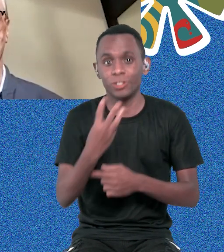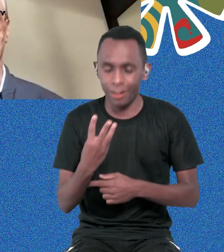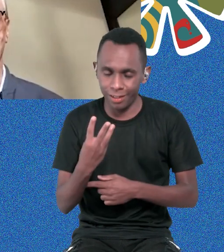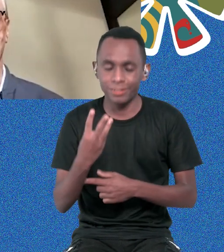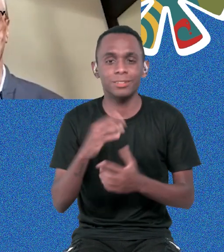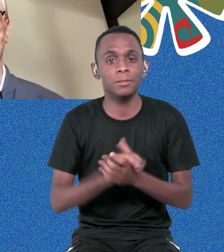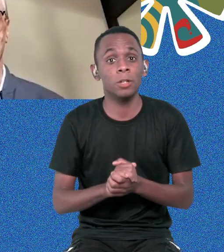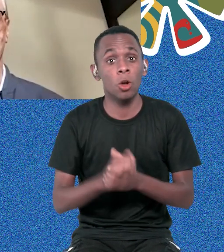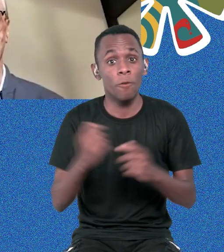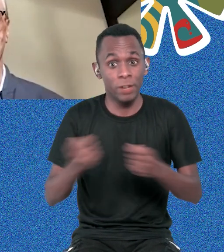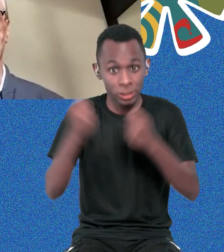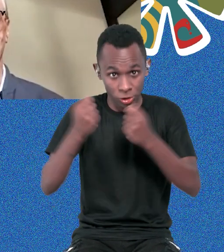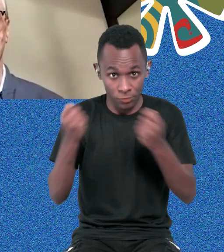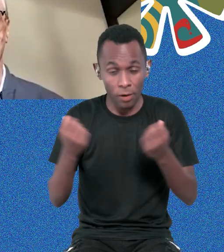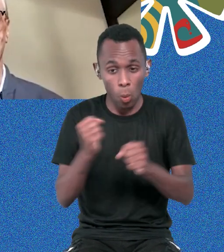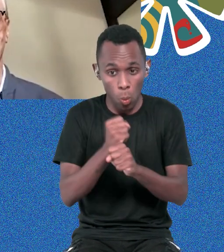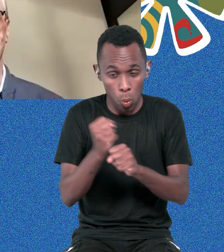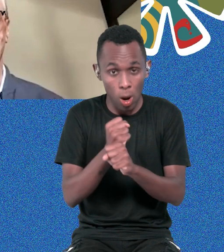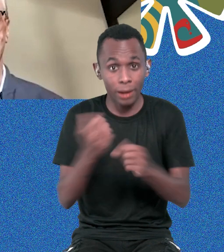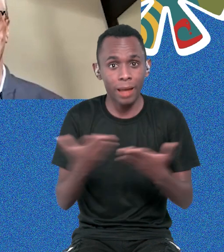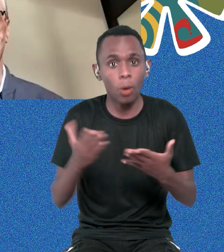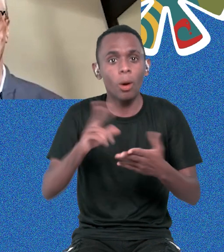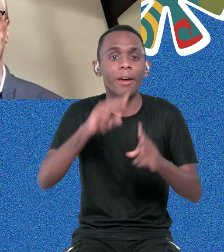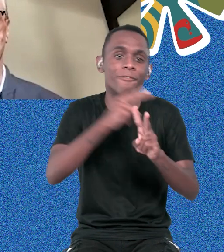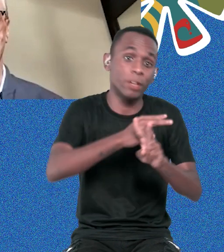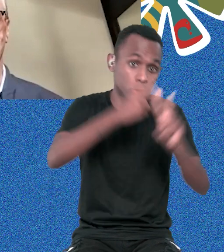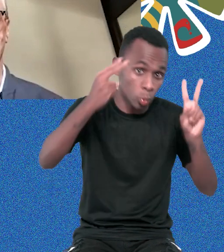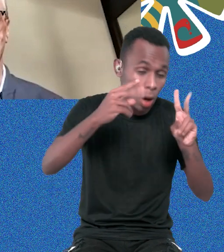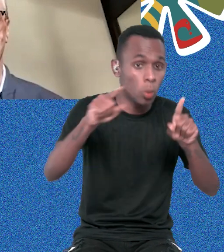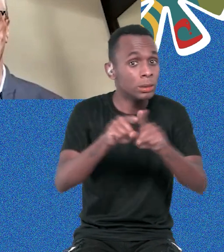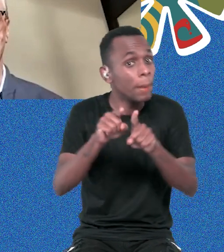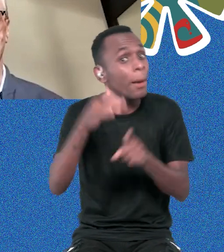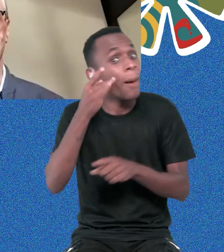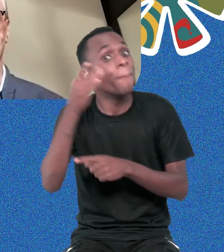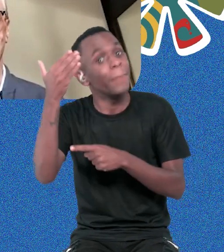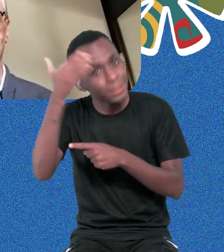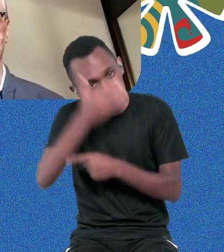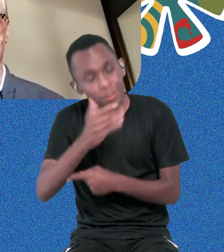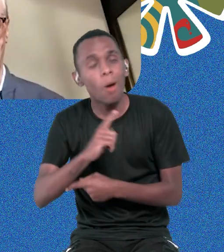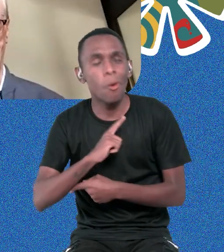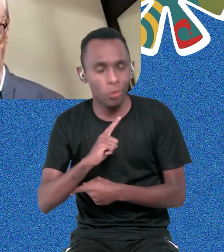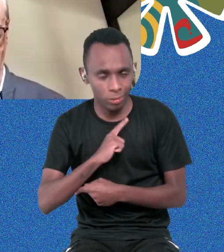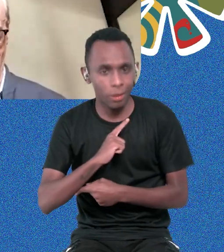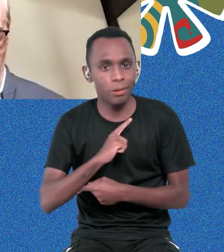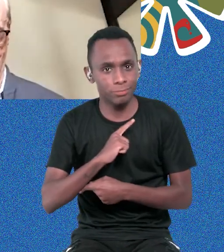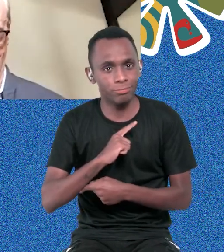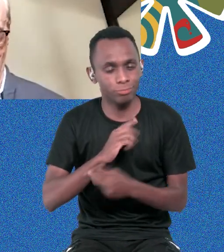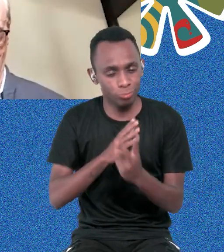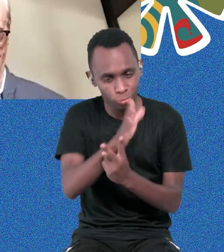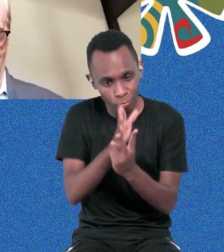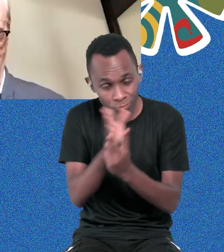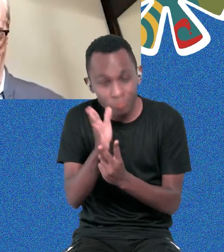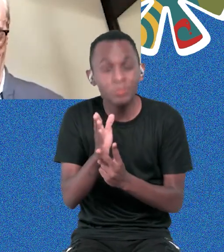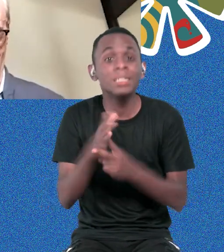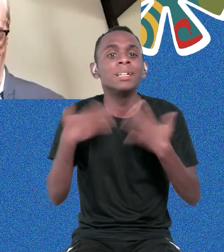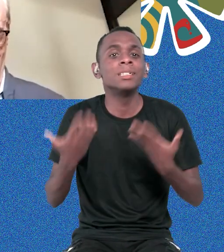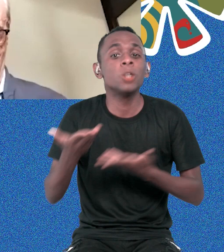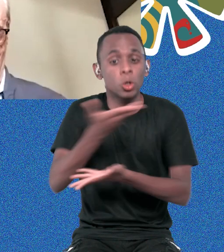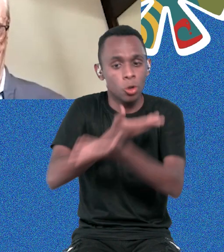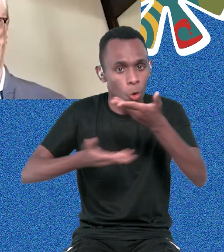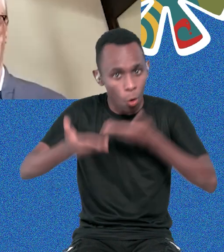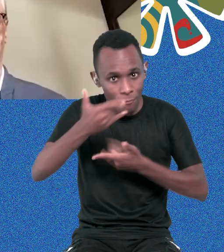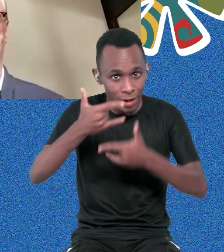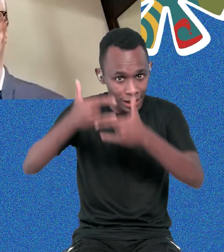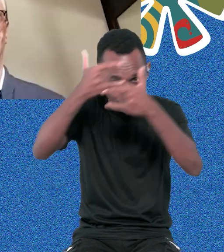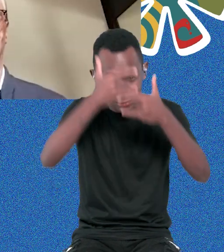O festival, esse ano, ele tem um formato digital e tem um formato também presencial. Então, essa nossa